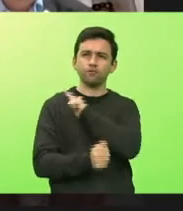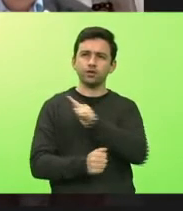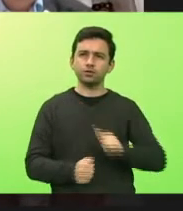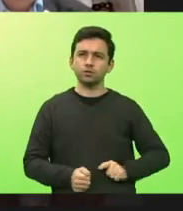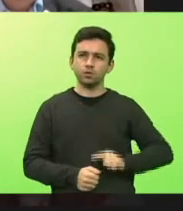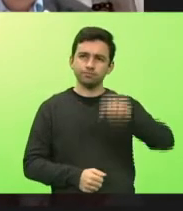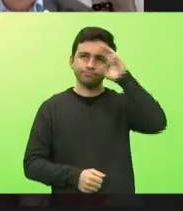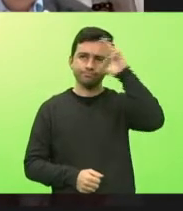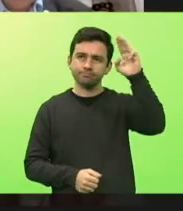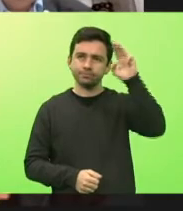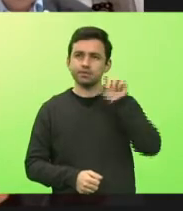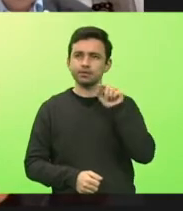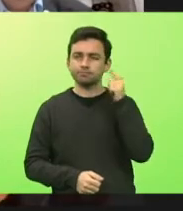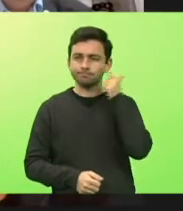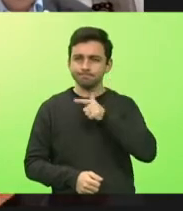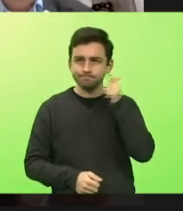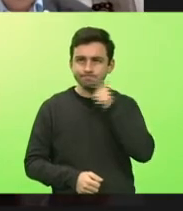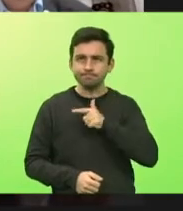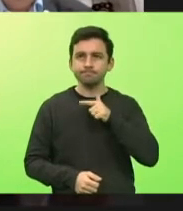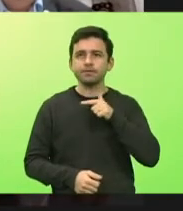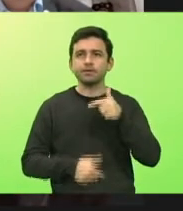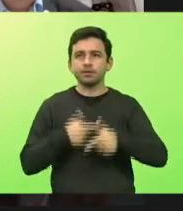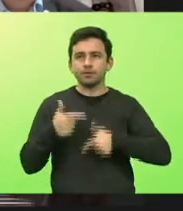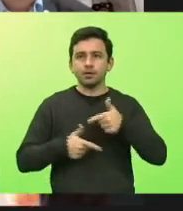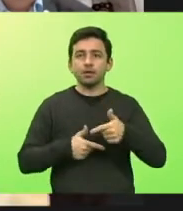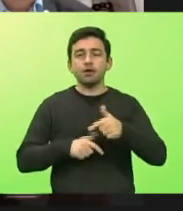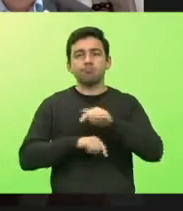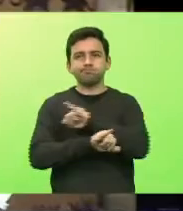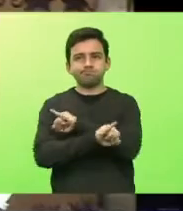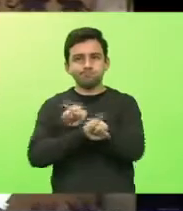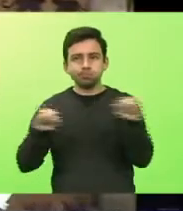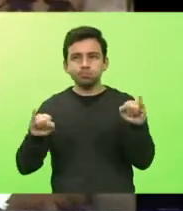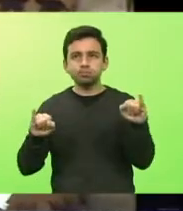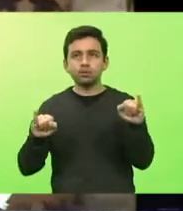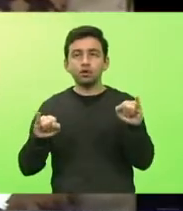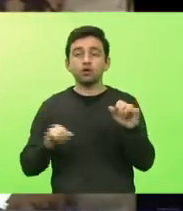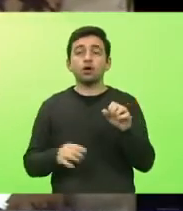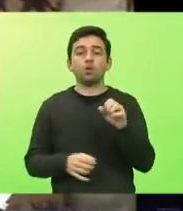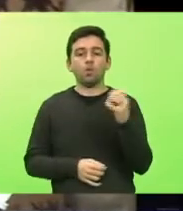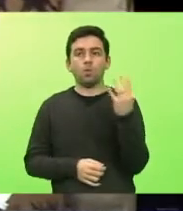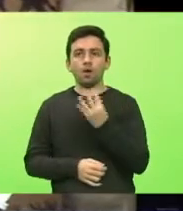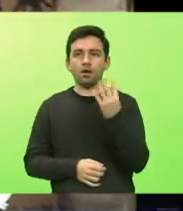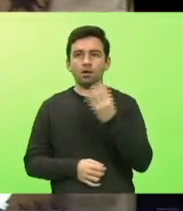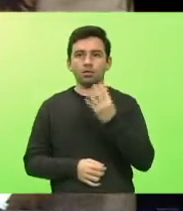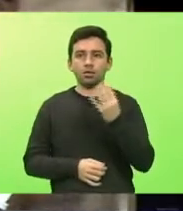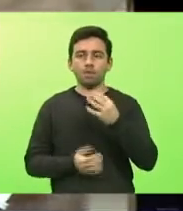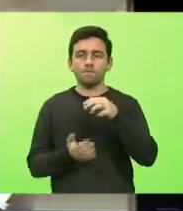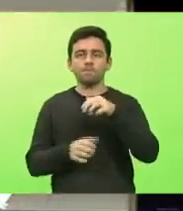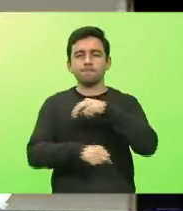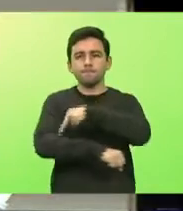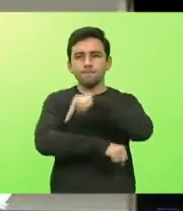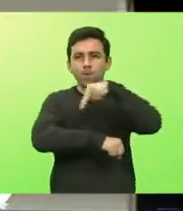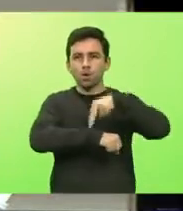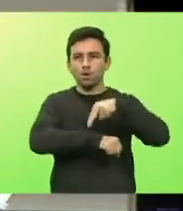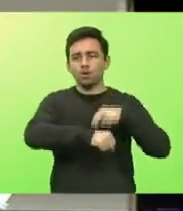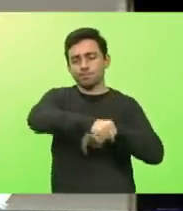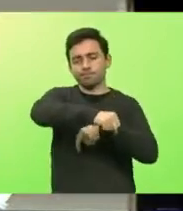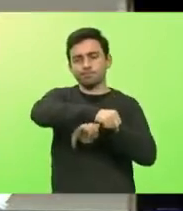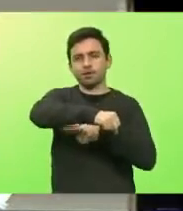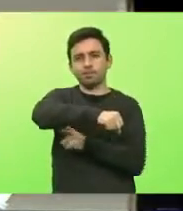lá fazer o lançamento da quarta ponte do rio Araranguá, uma ponte que já